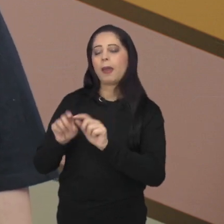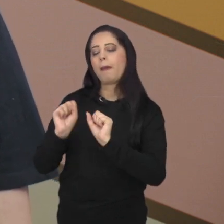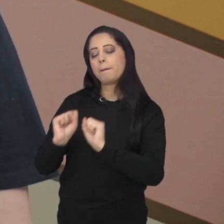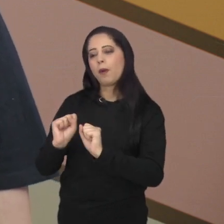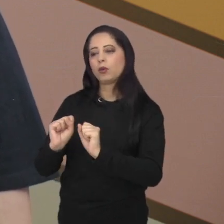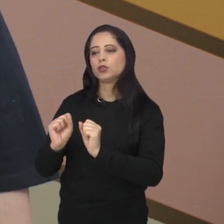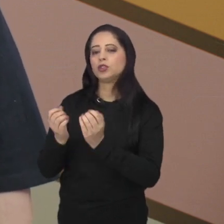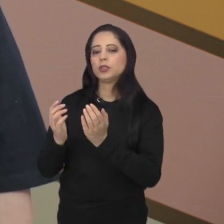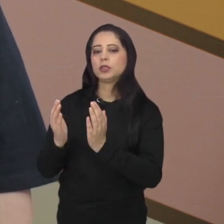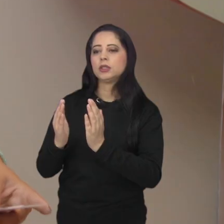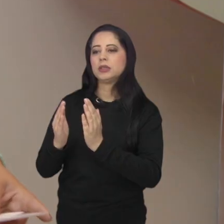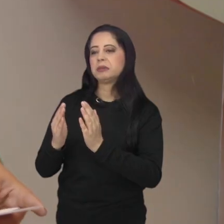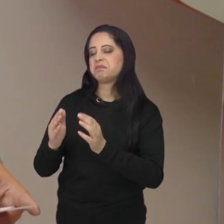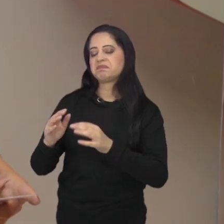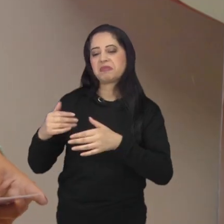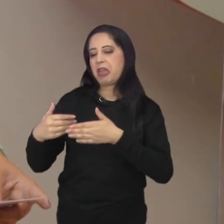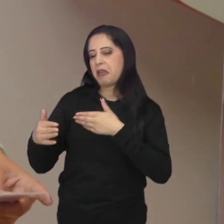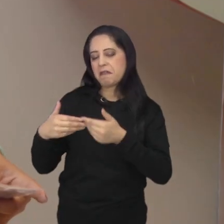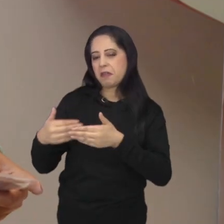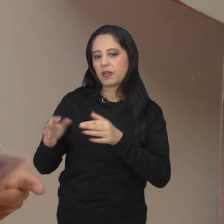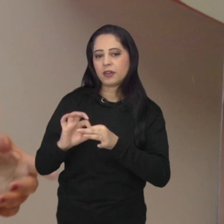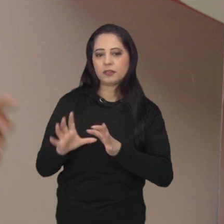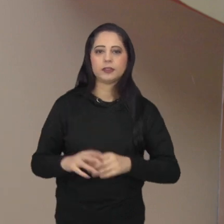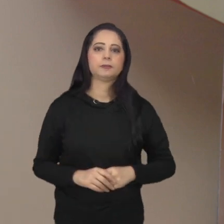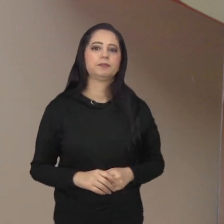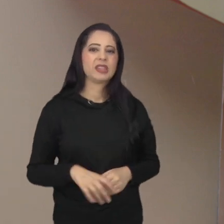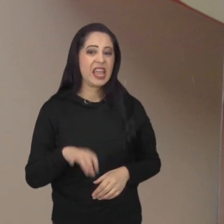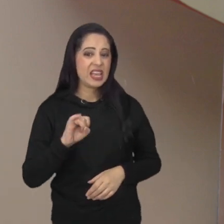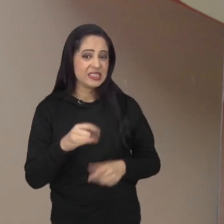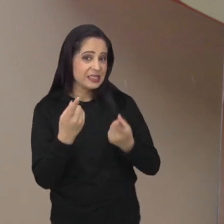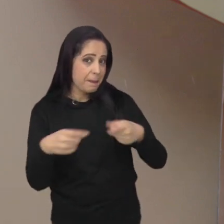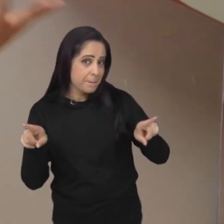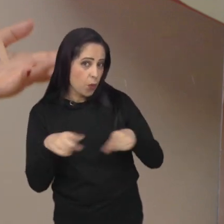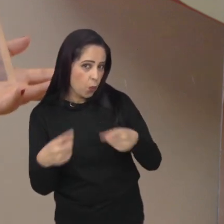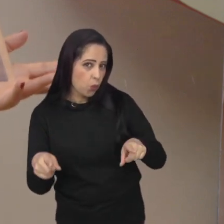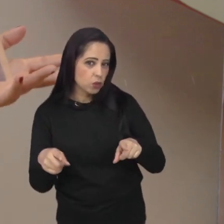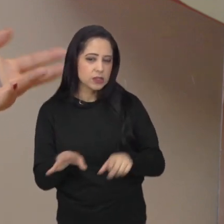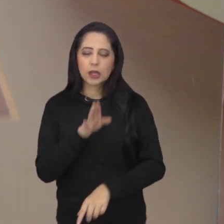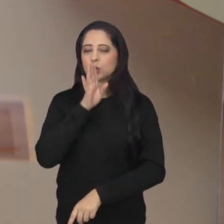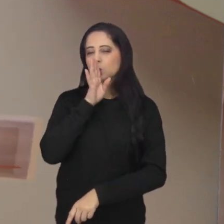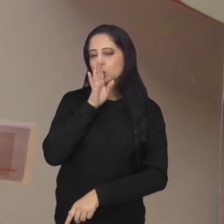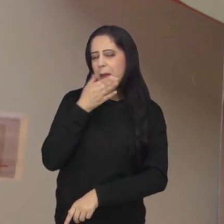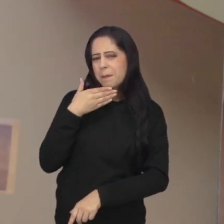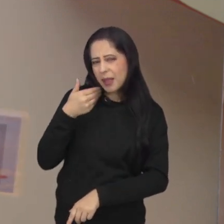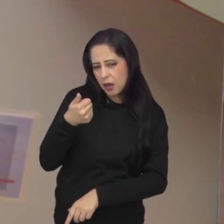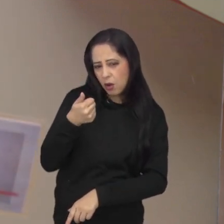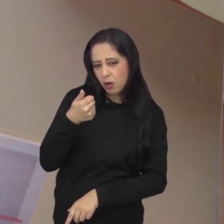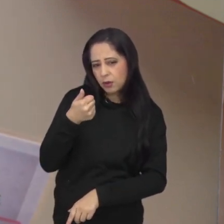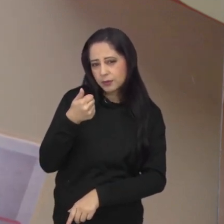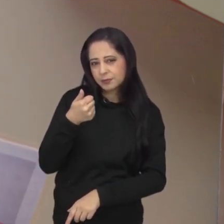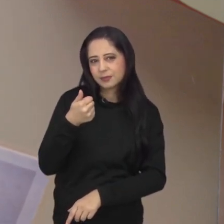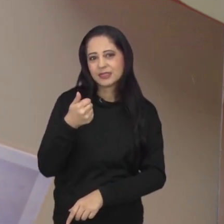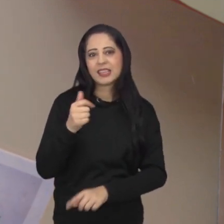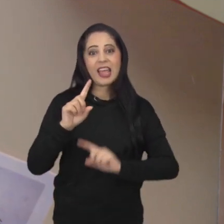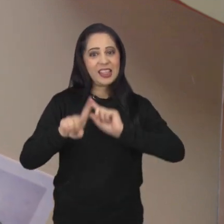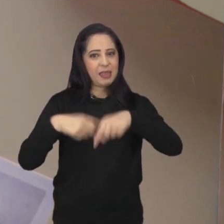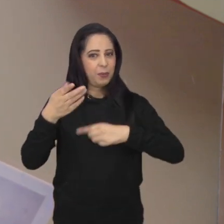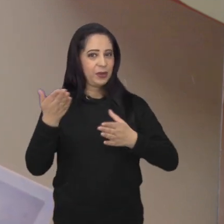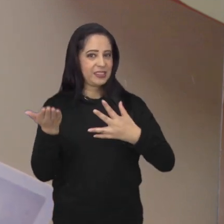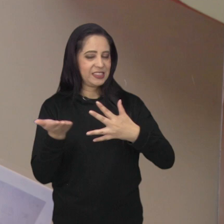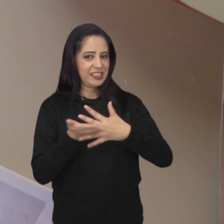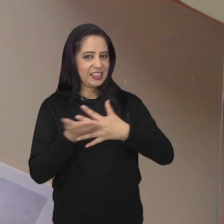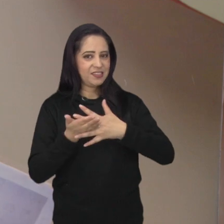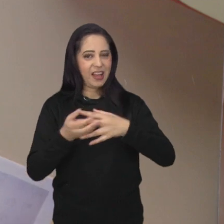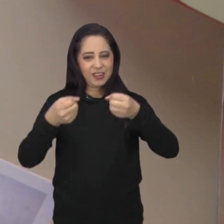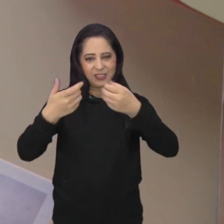mantras cristãos. Perfeito. E será que meditar com música é melhor? Meditar em silêncio? Tudo isso a gente descobre daqui a pouquinho na volta